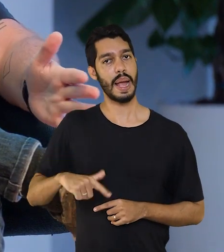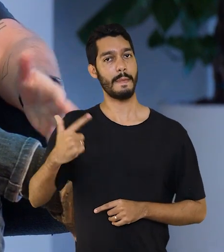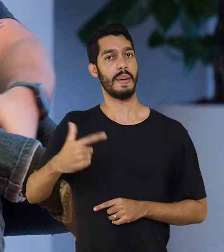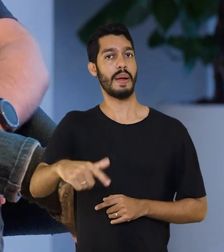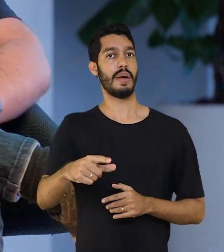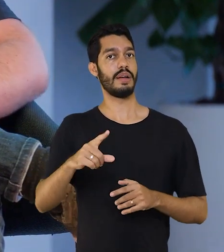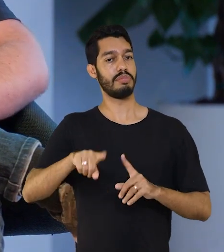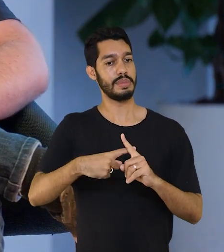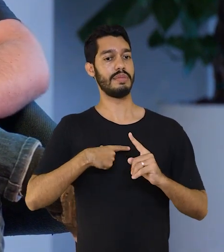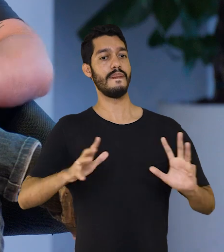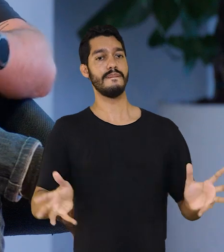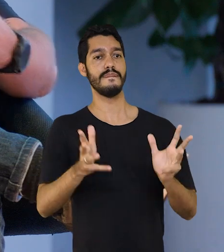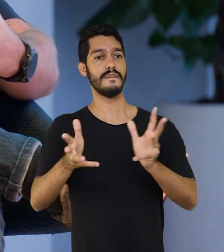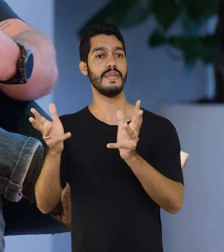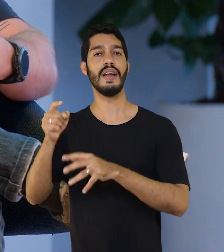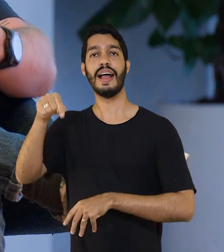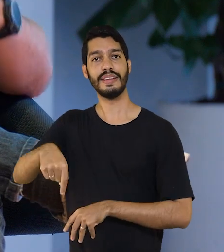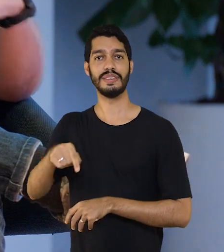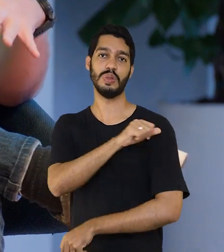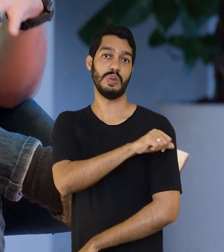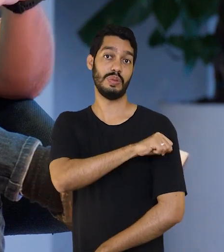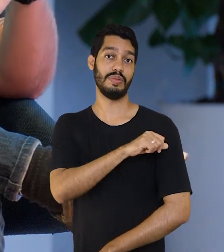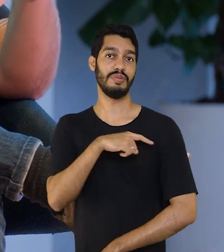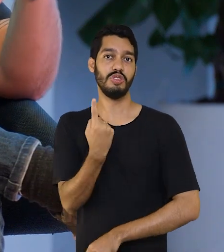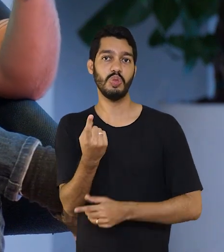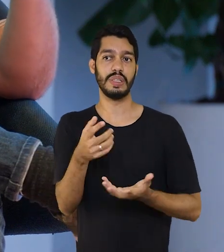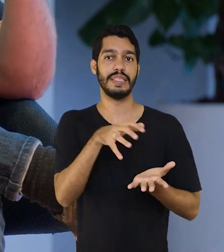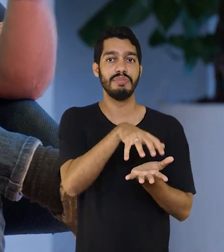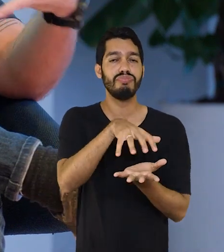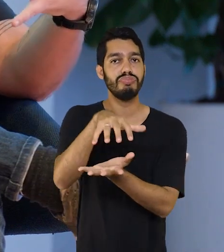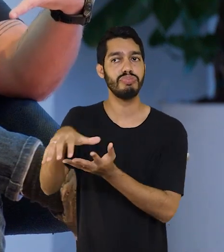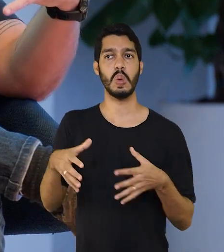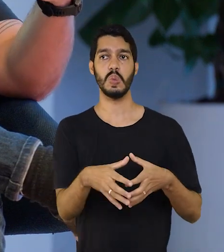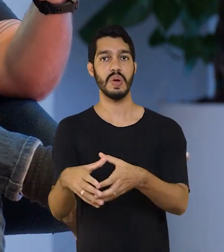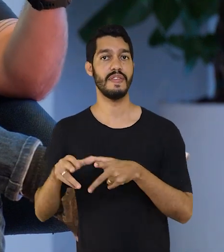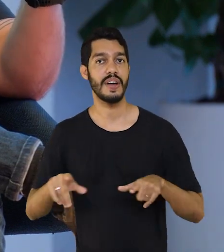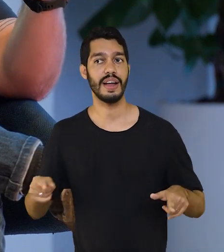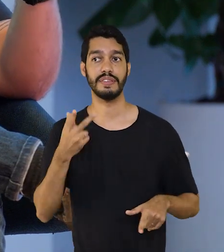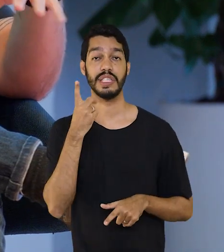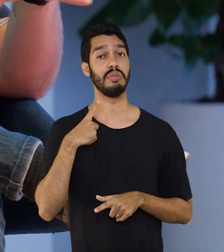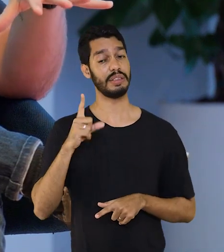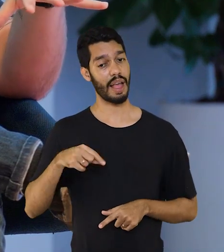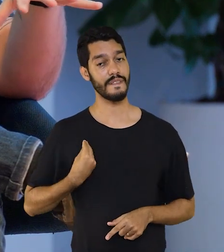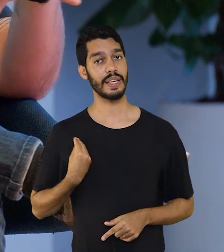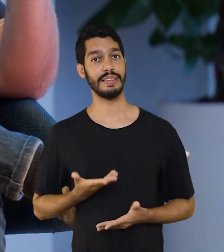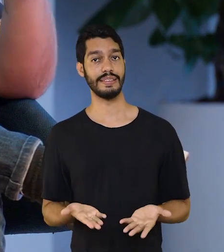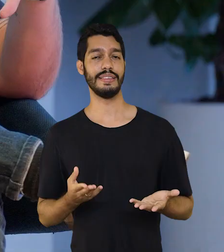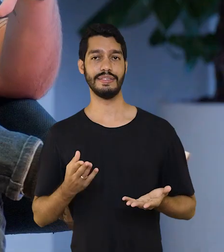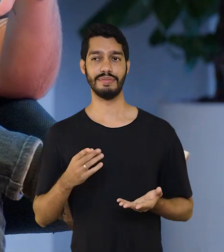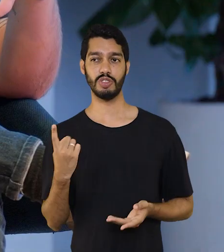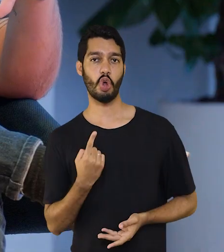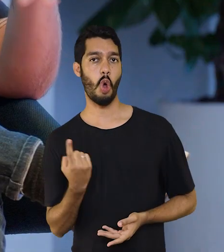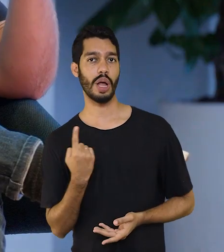muitas vezes, para a gente fomentar aqui do Rio de Janeiro esse ecossistema. Né? Assim, gente, está acontecendo. E a